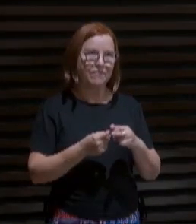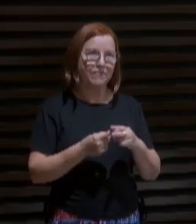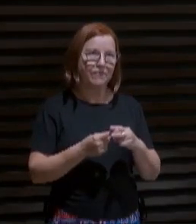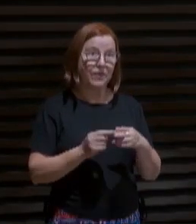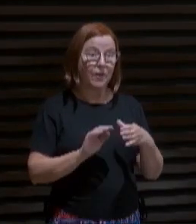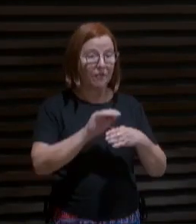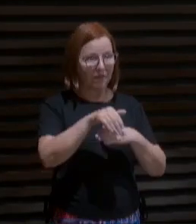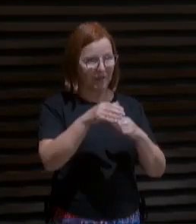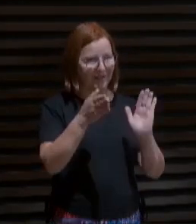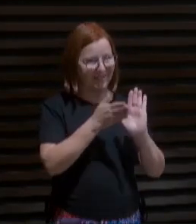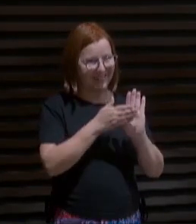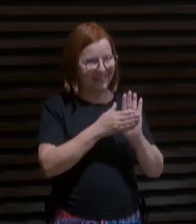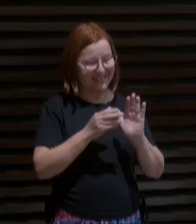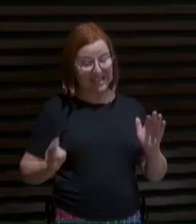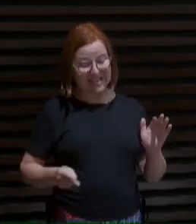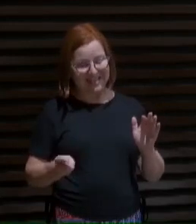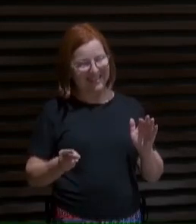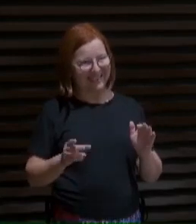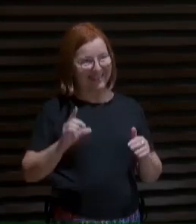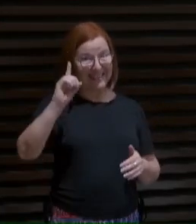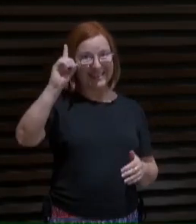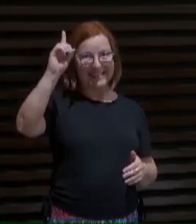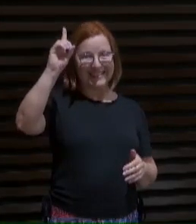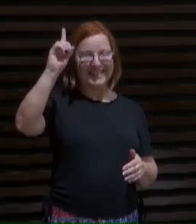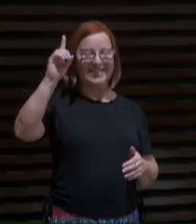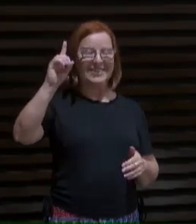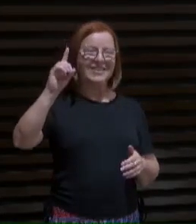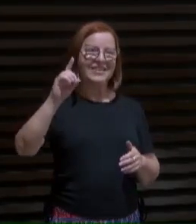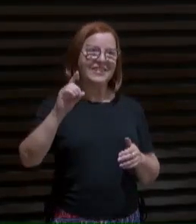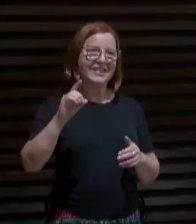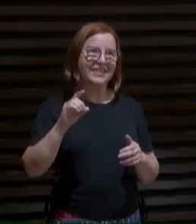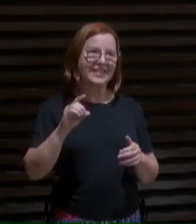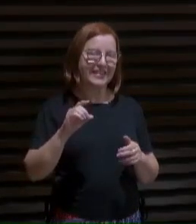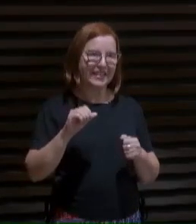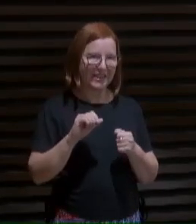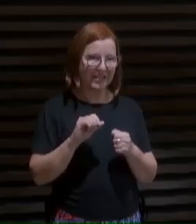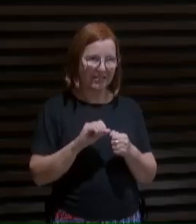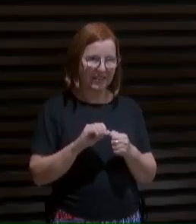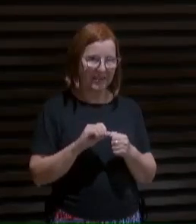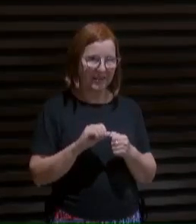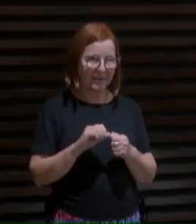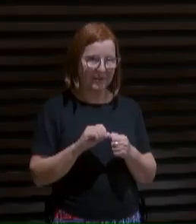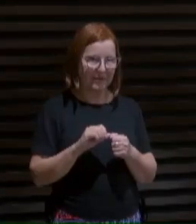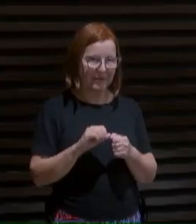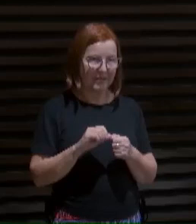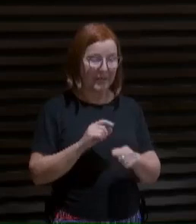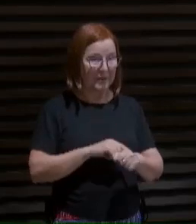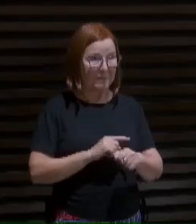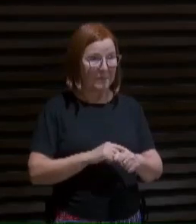fora do projeto eterno que ele havia estabelecido, quando o Cordeiro de Deus foi